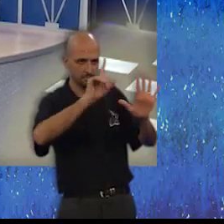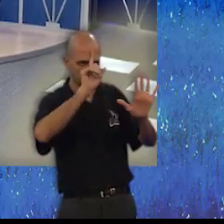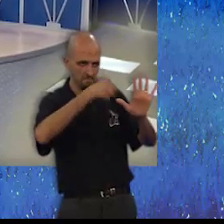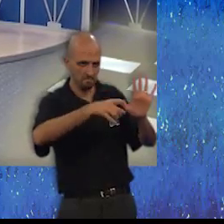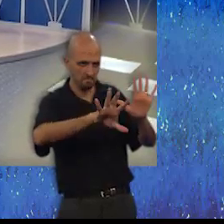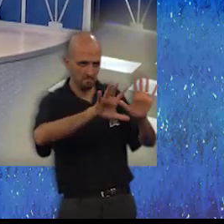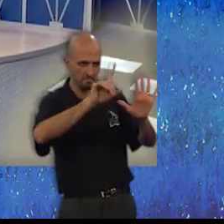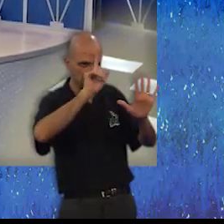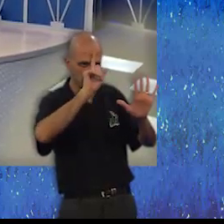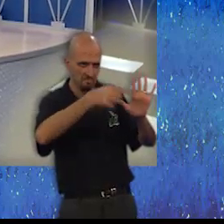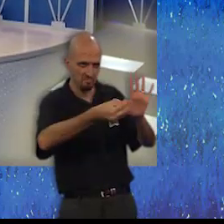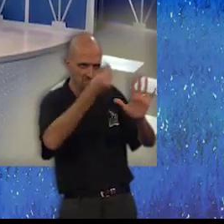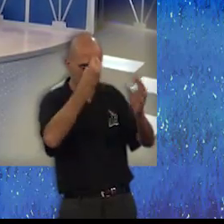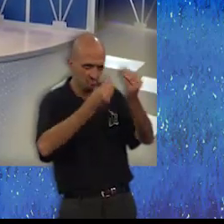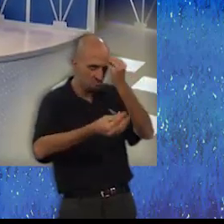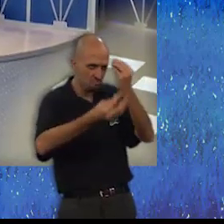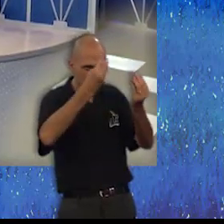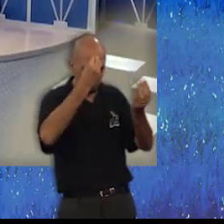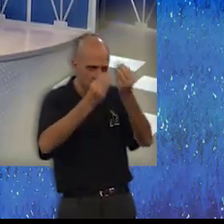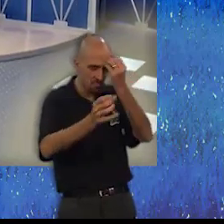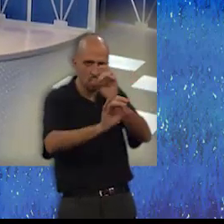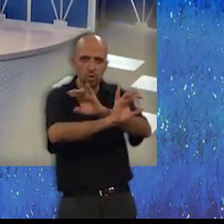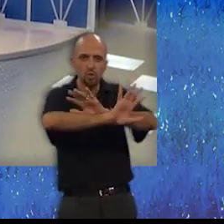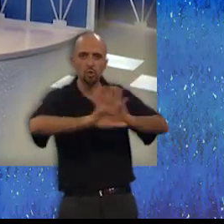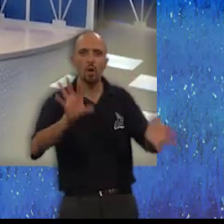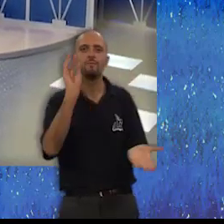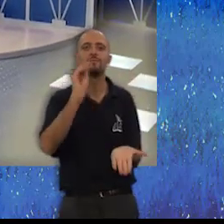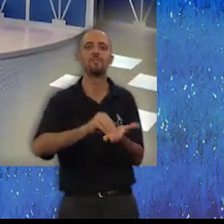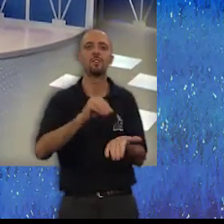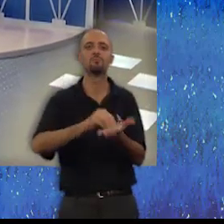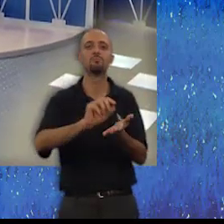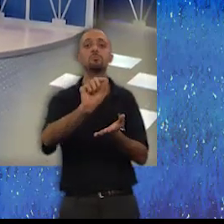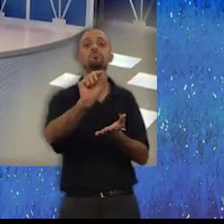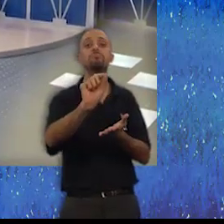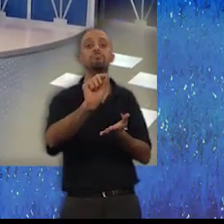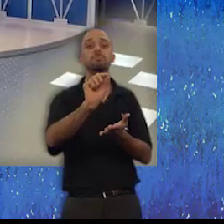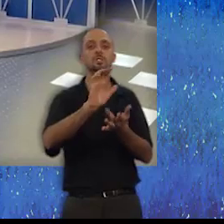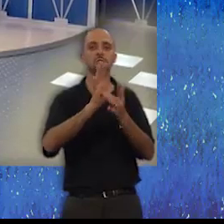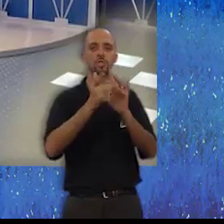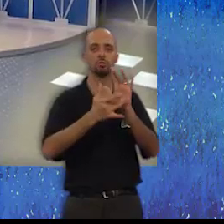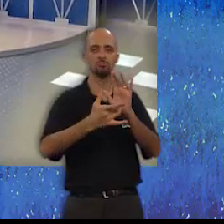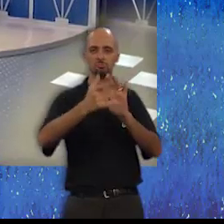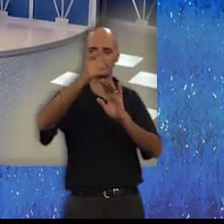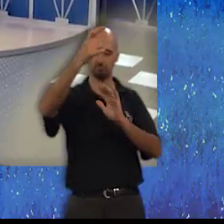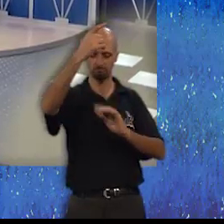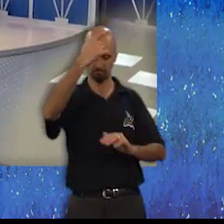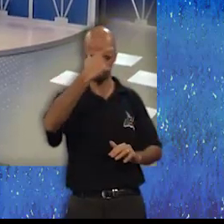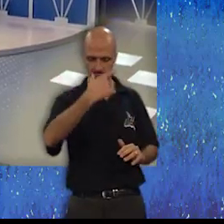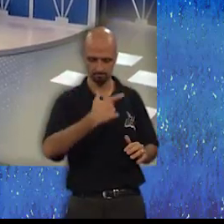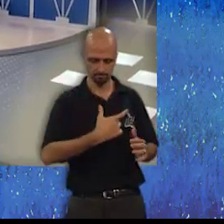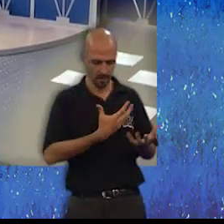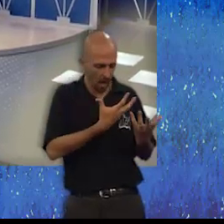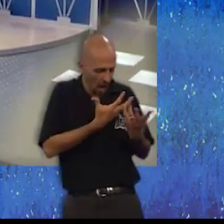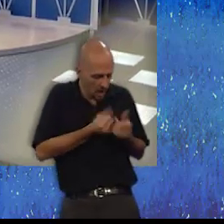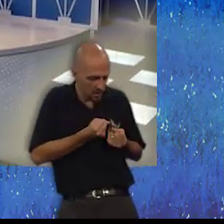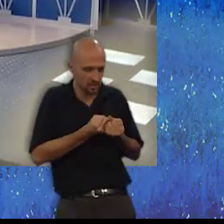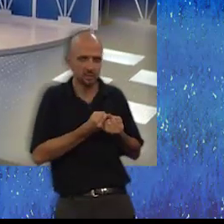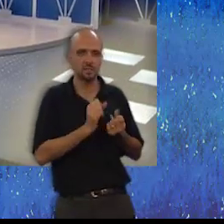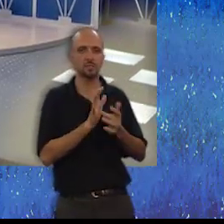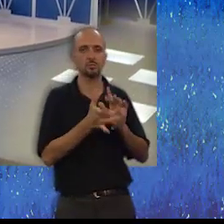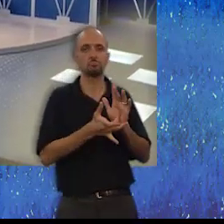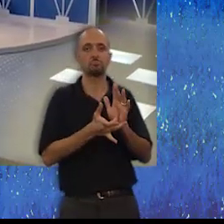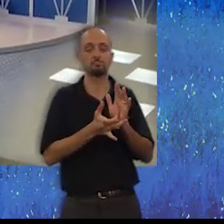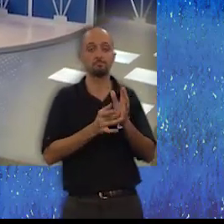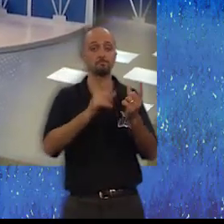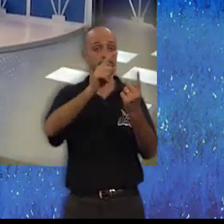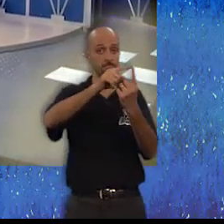Jesus. Como tratar deste assunto? Nós vamos voltar já depois do intervalo e vamos falar de um outro personagem e